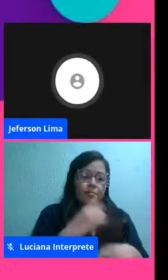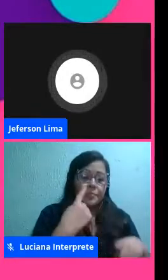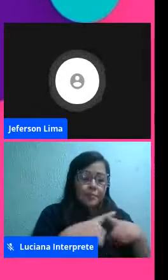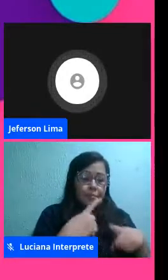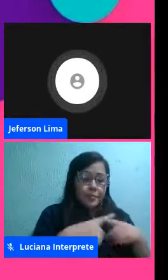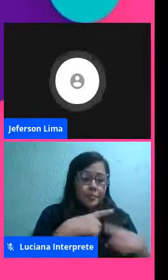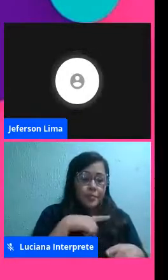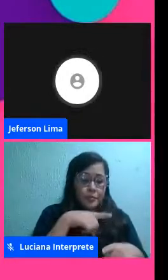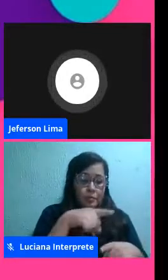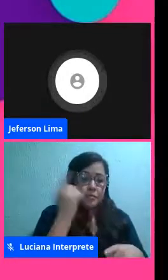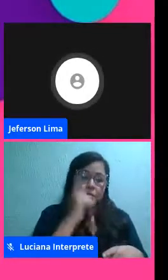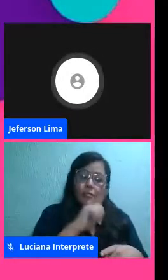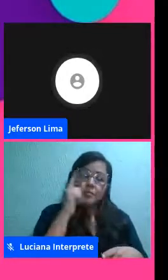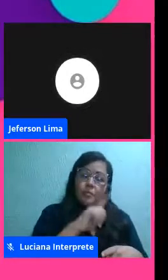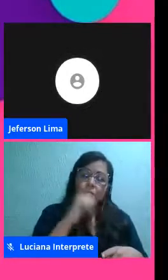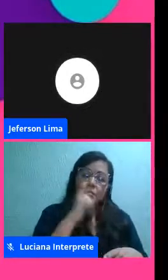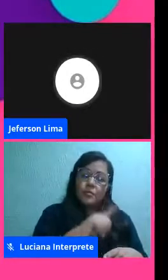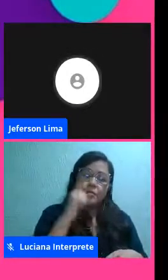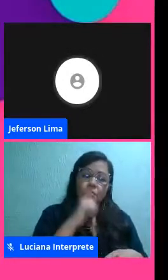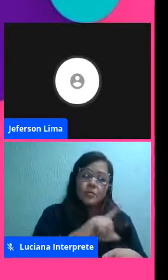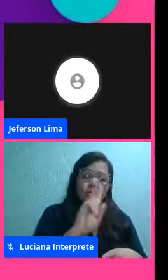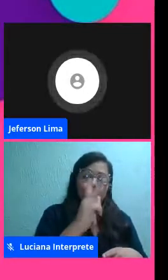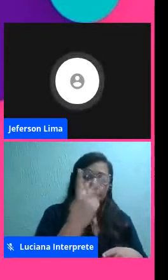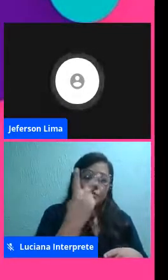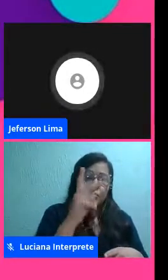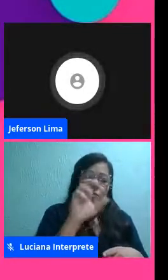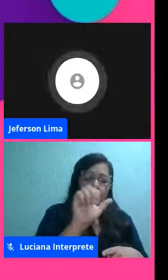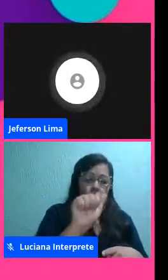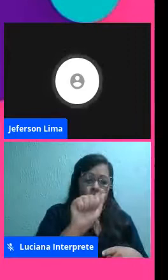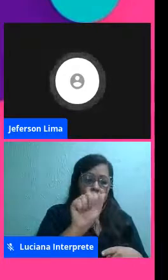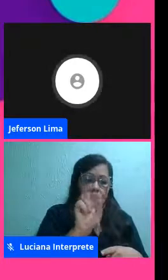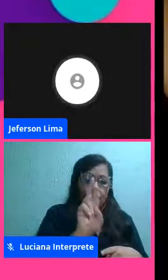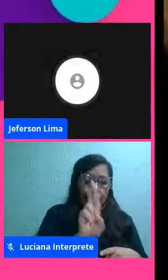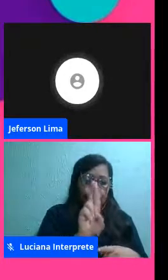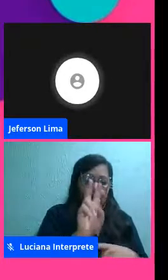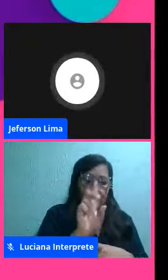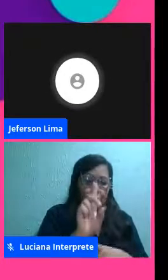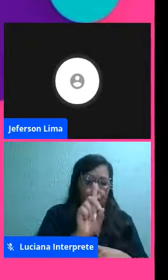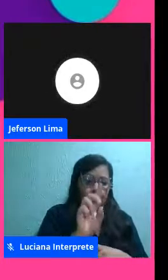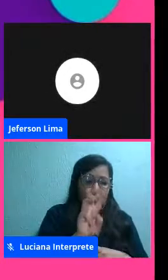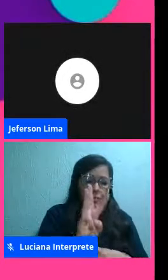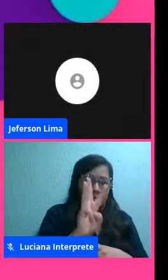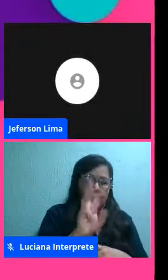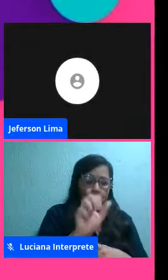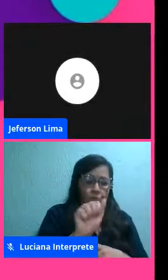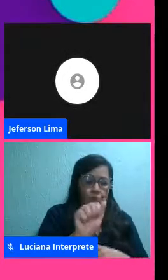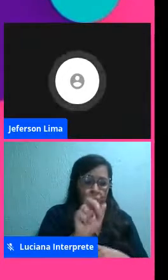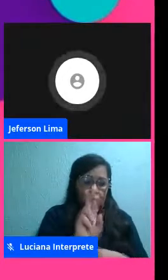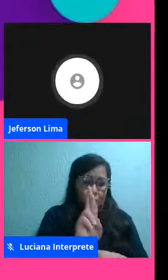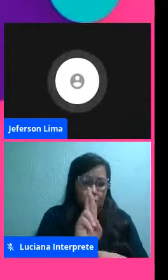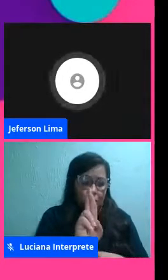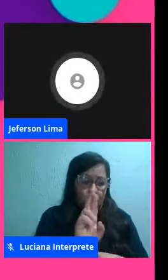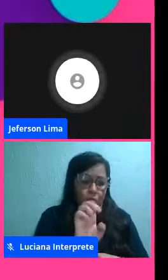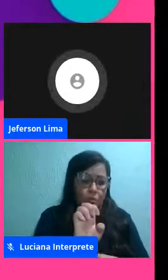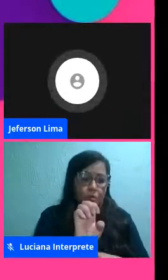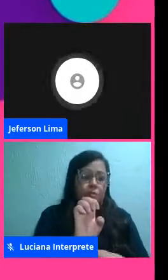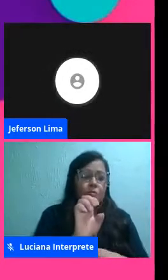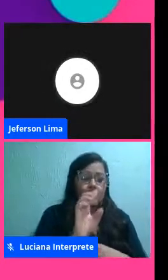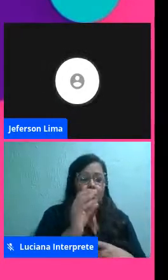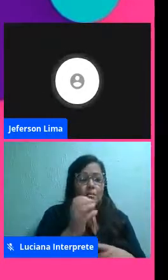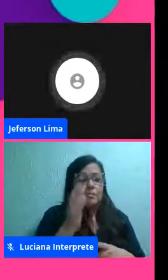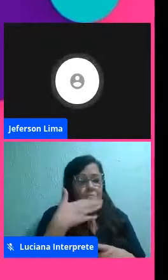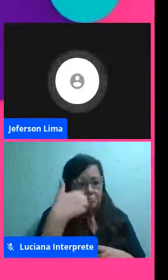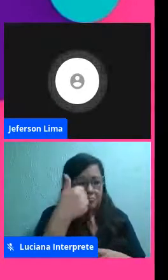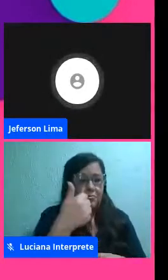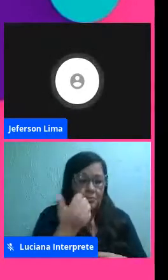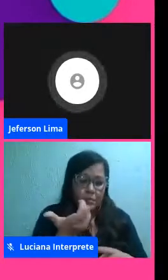de facilidade aí trabalhar, né, com questões aí que ele vai ter mais pinos, né, mais portas analógicas,